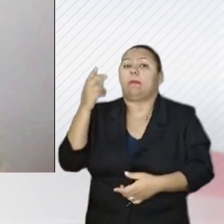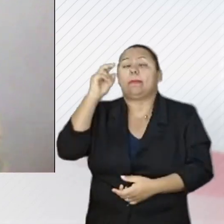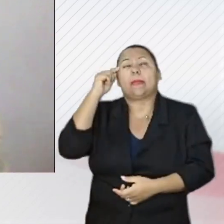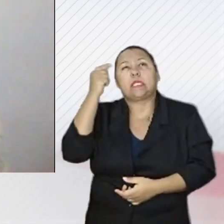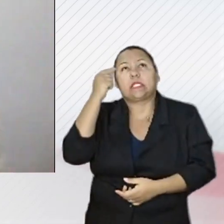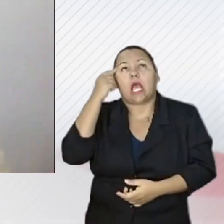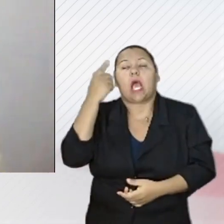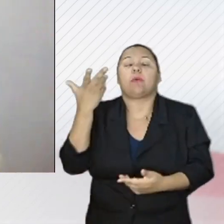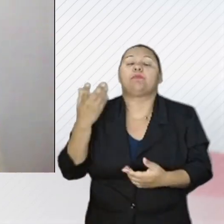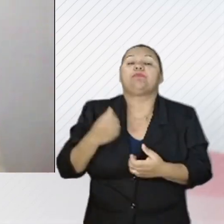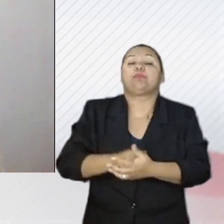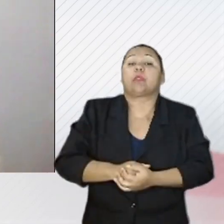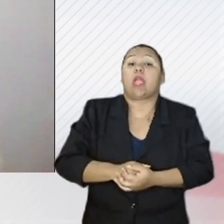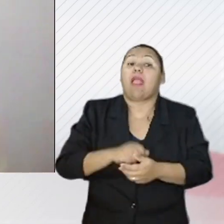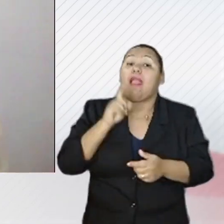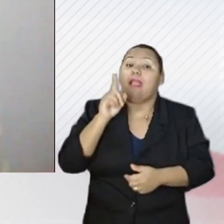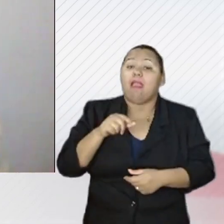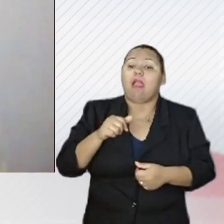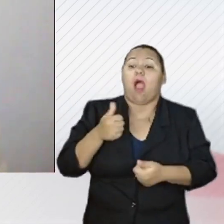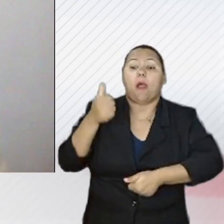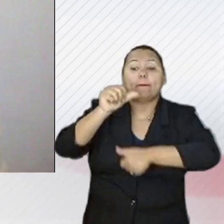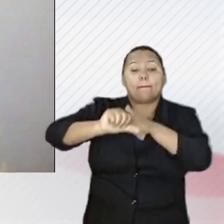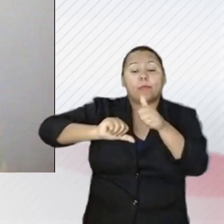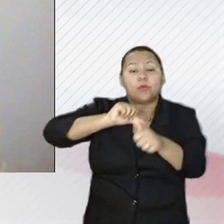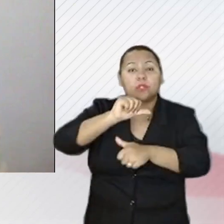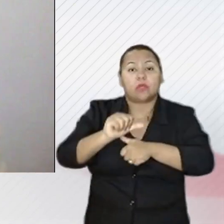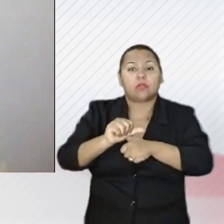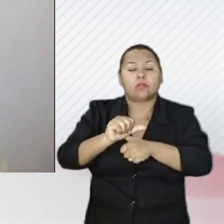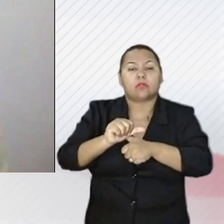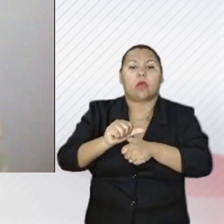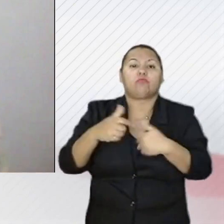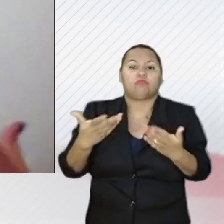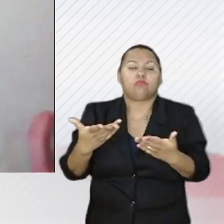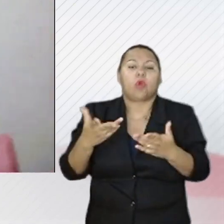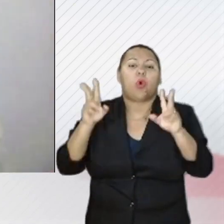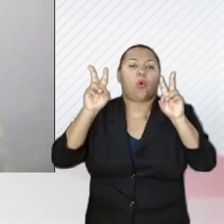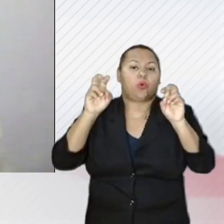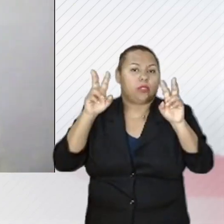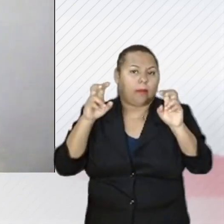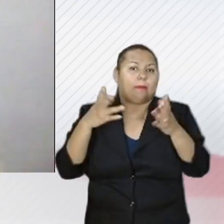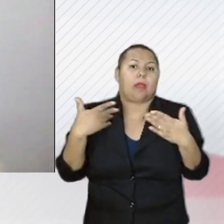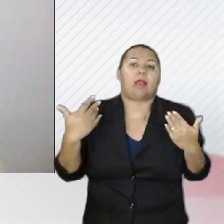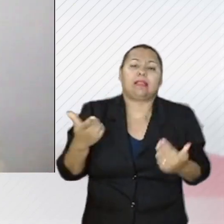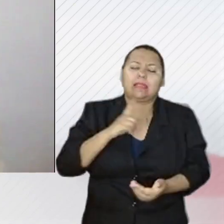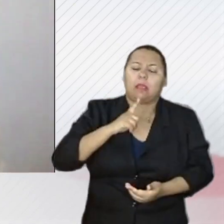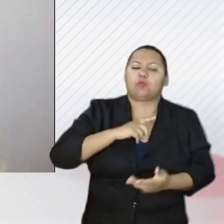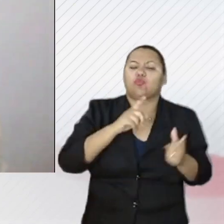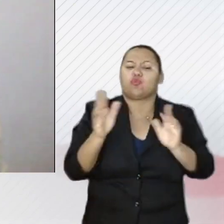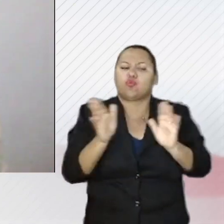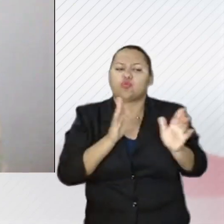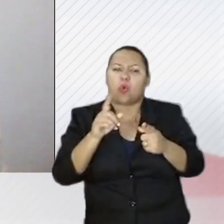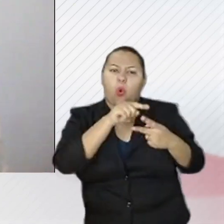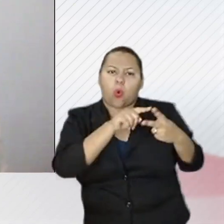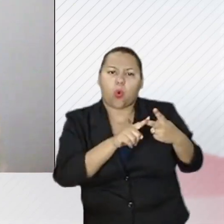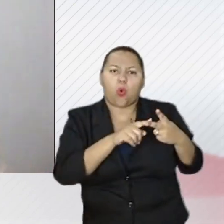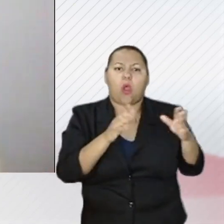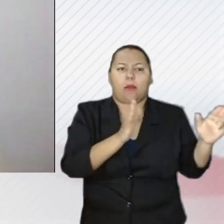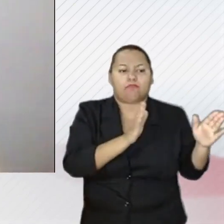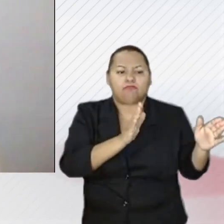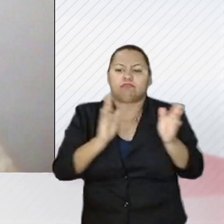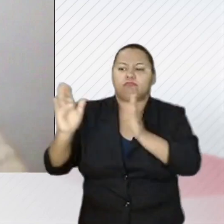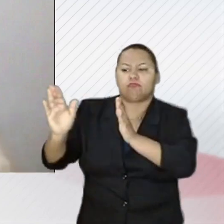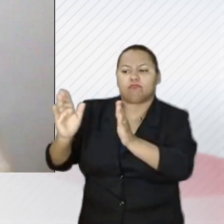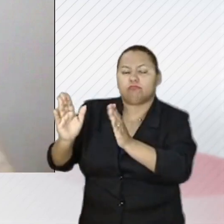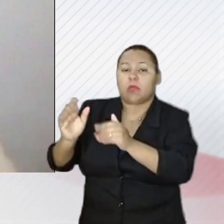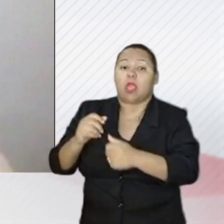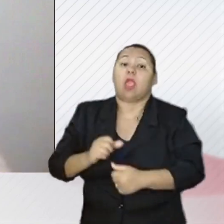a reforma sobre o consumo. A gente vai ter 2 etapas, né, dessa reforma tributária. Sobre